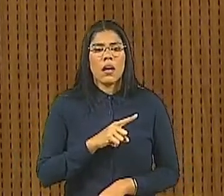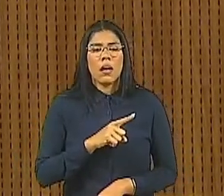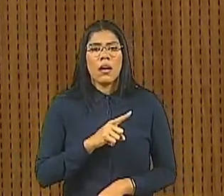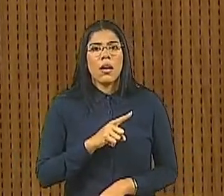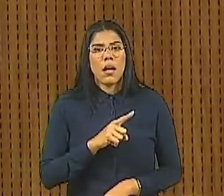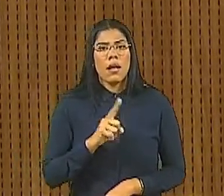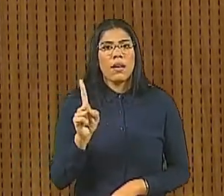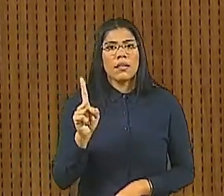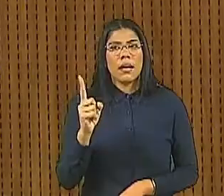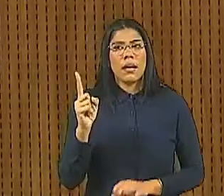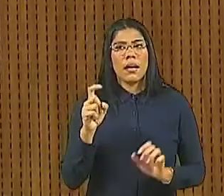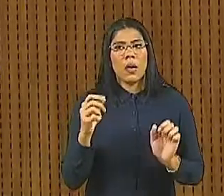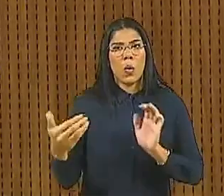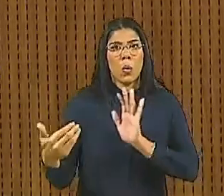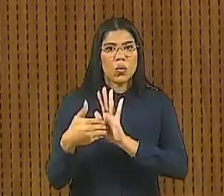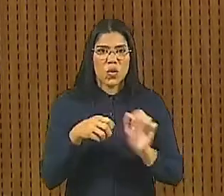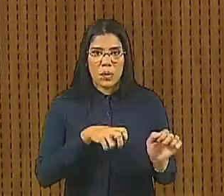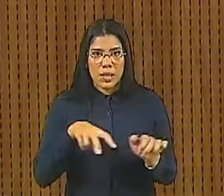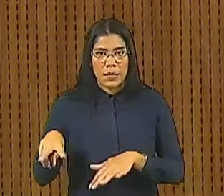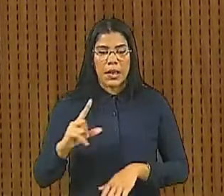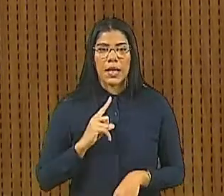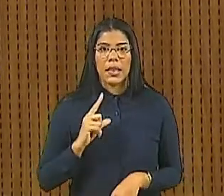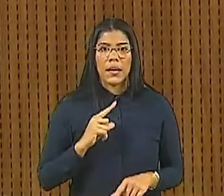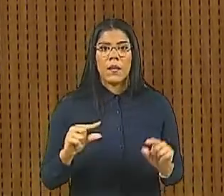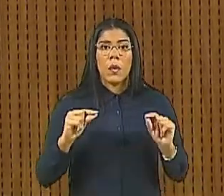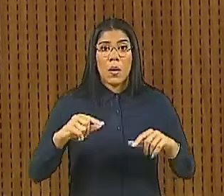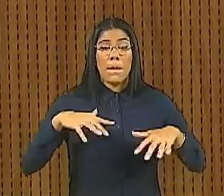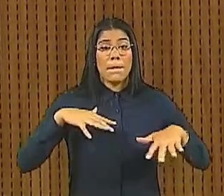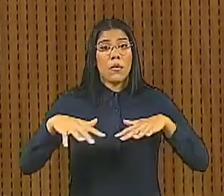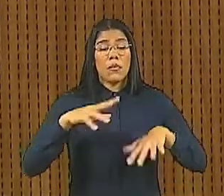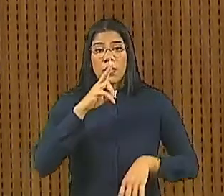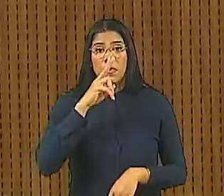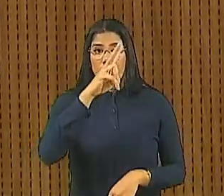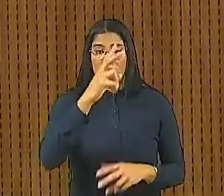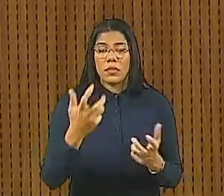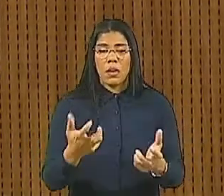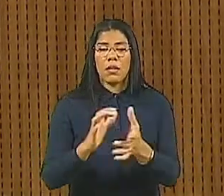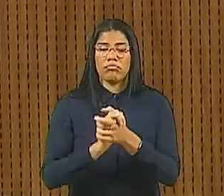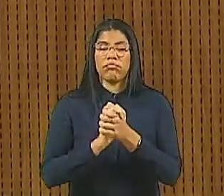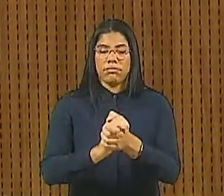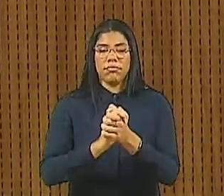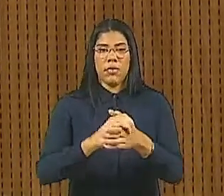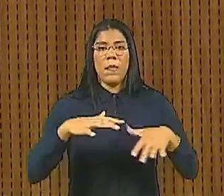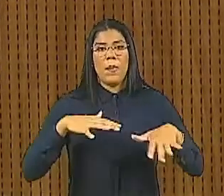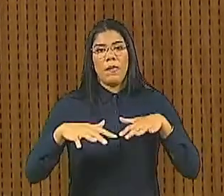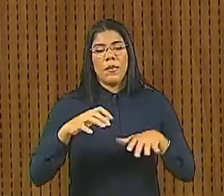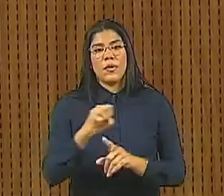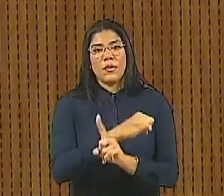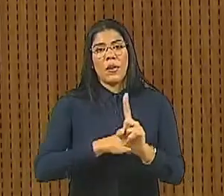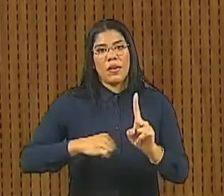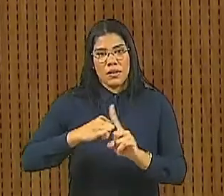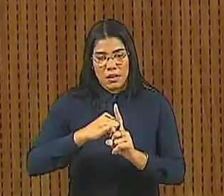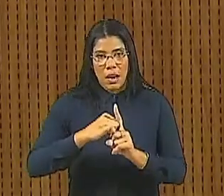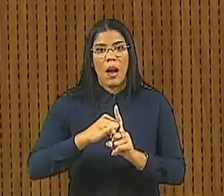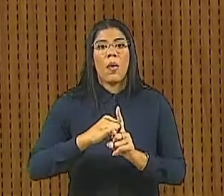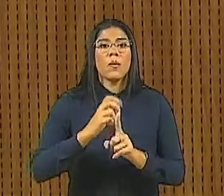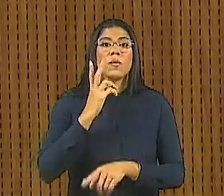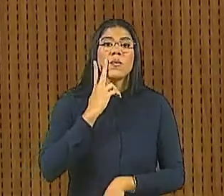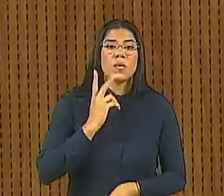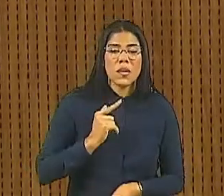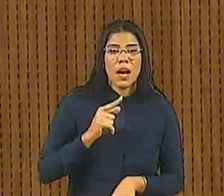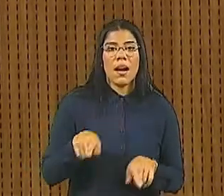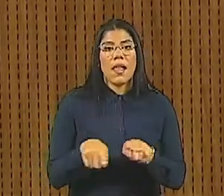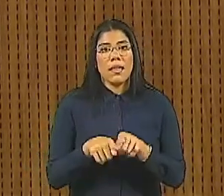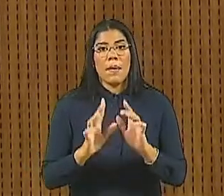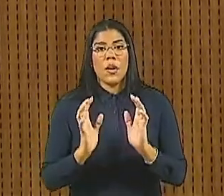na última semana, houve uma grande movimentação, e eu quero saudar os movimentos sociais, tanto do Ceará, mas também